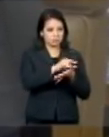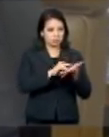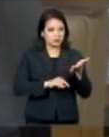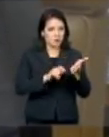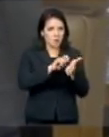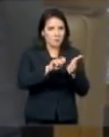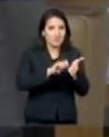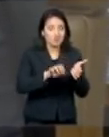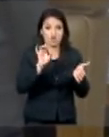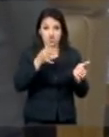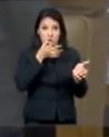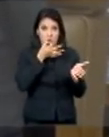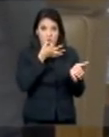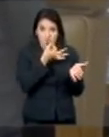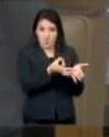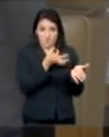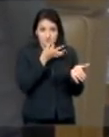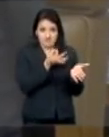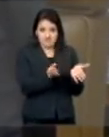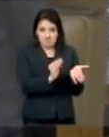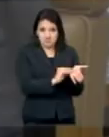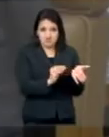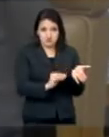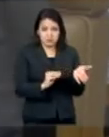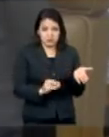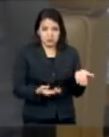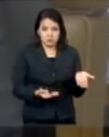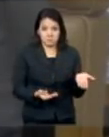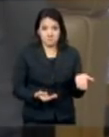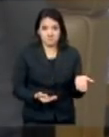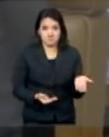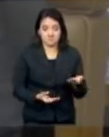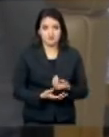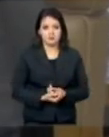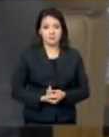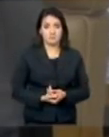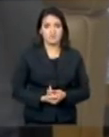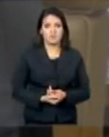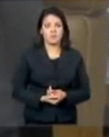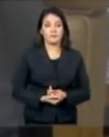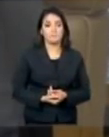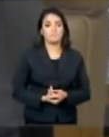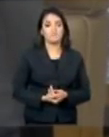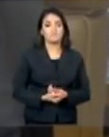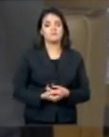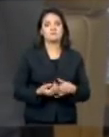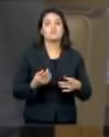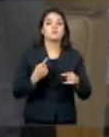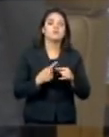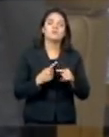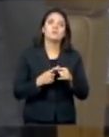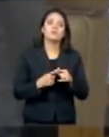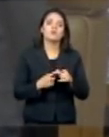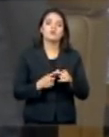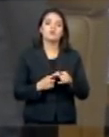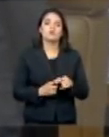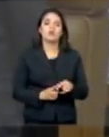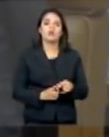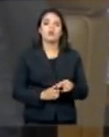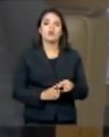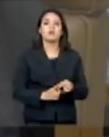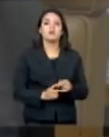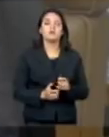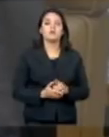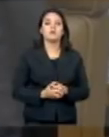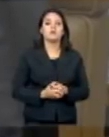opinativo até porque dizer de sua excelência não estou sozinha não produziu